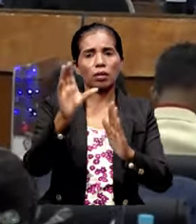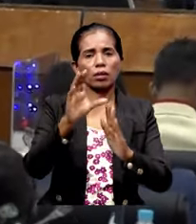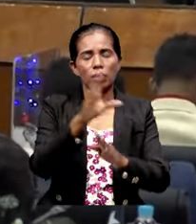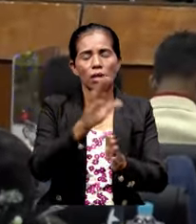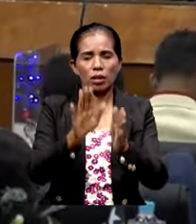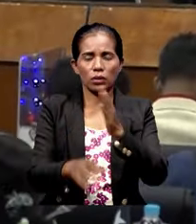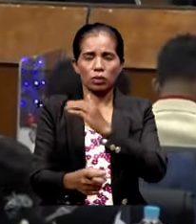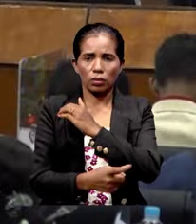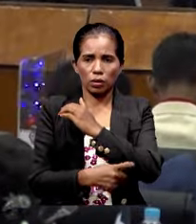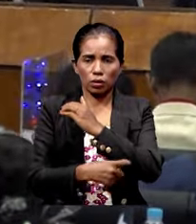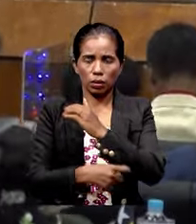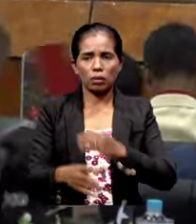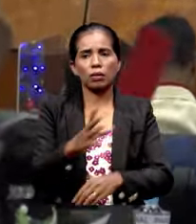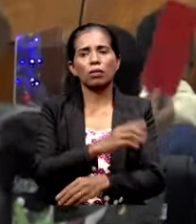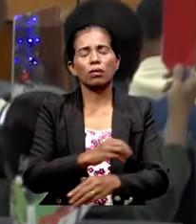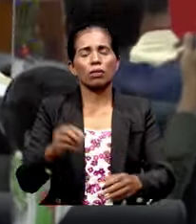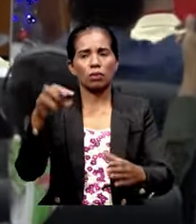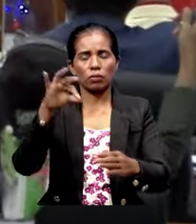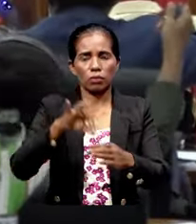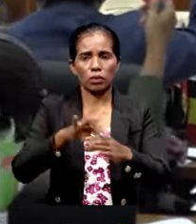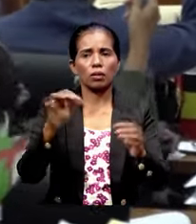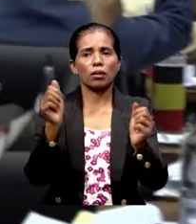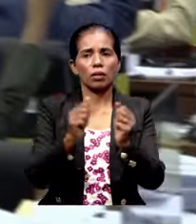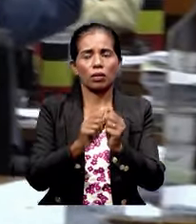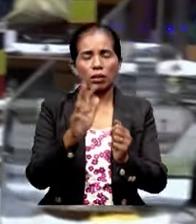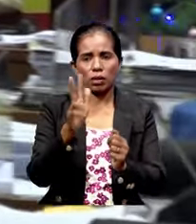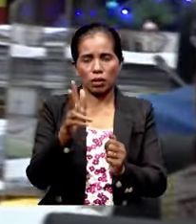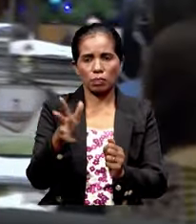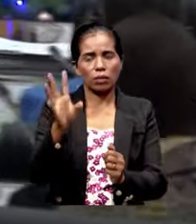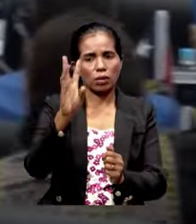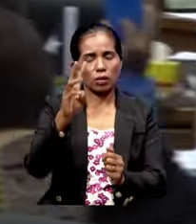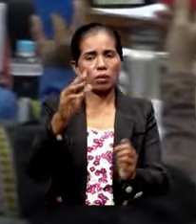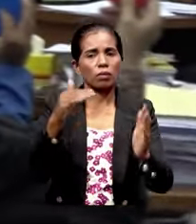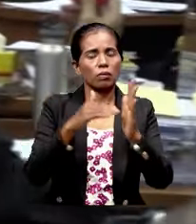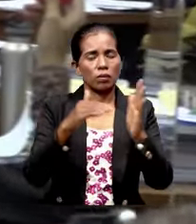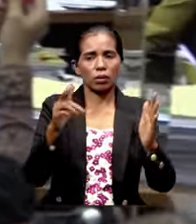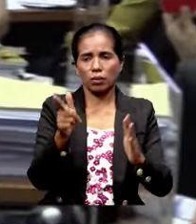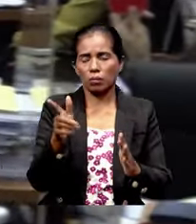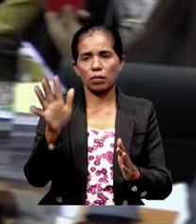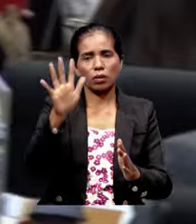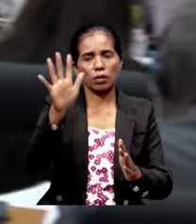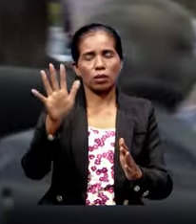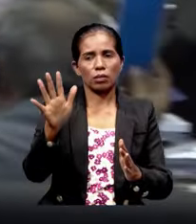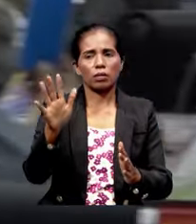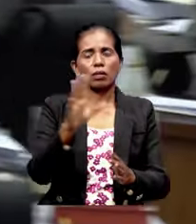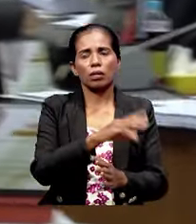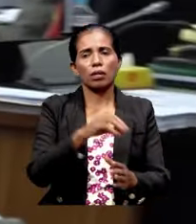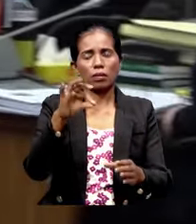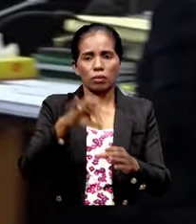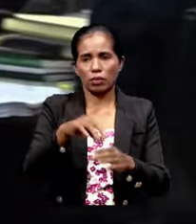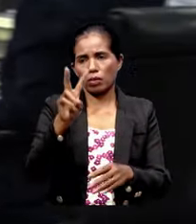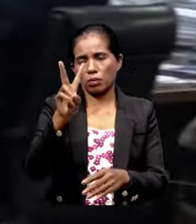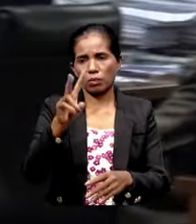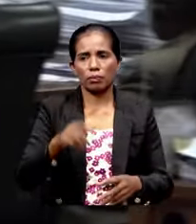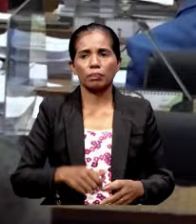na comutação da pena, o voto a favor, Tolu Lourenço em contra Ronor Lourenço em Lima, na abstenção Rua. Lei